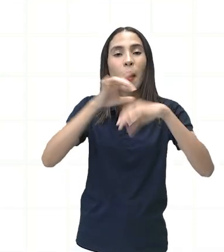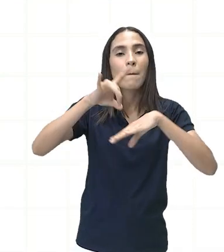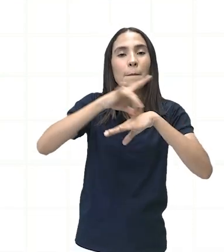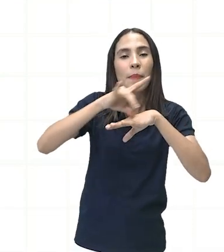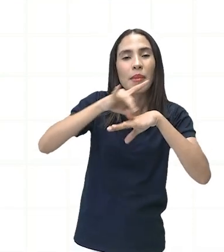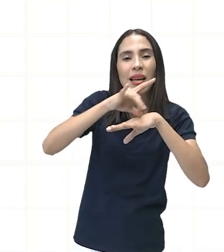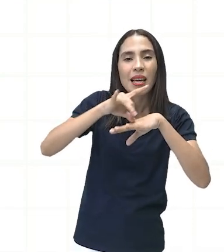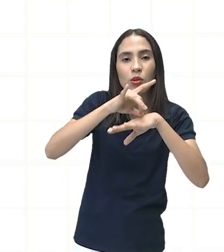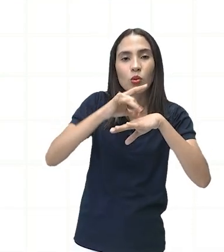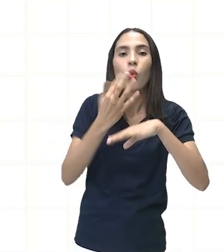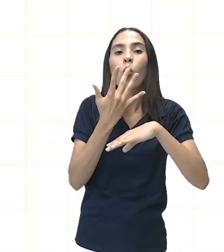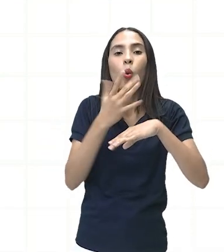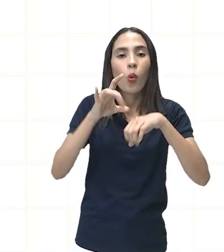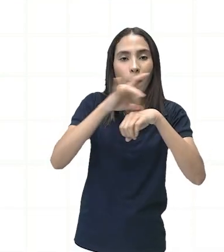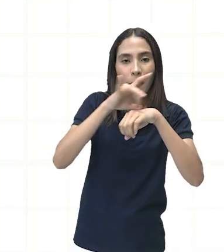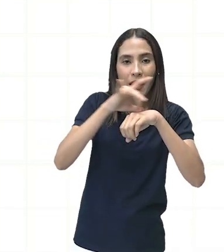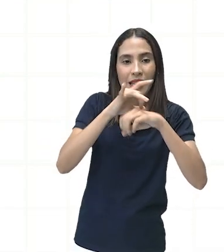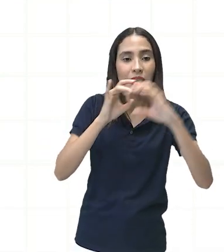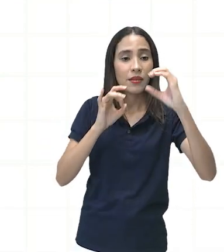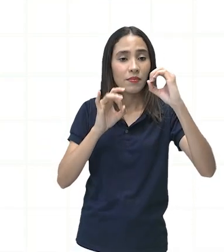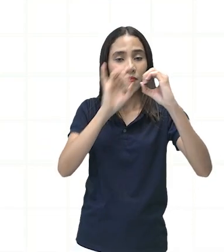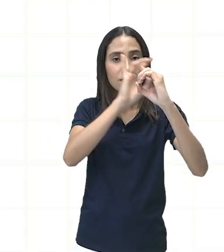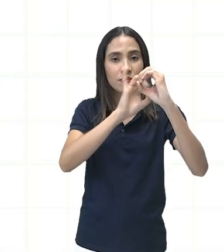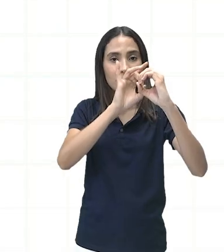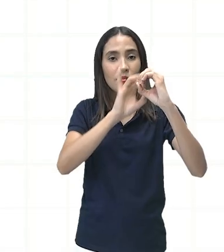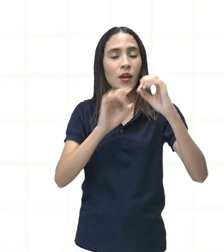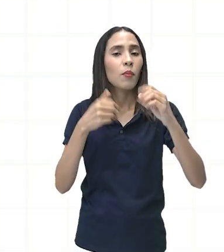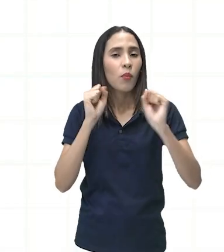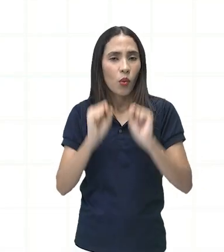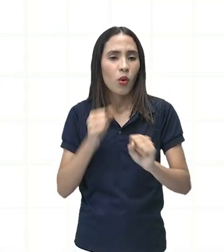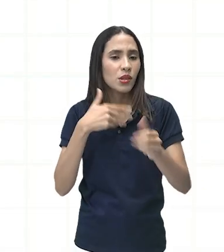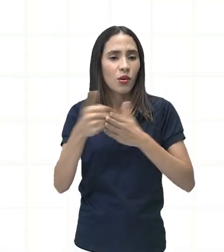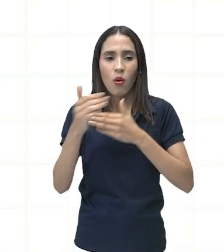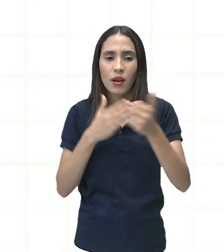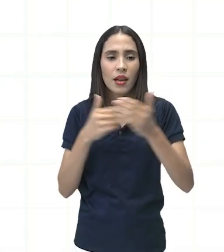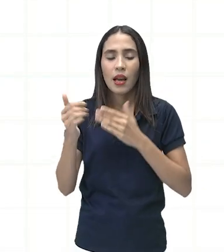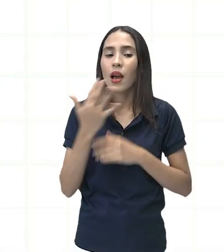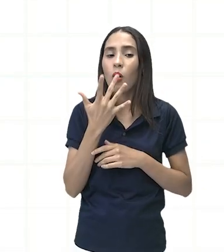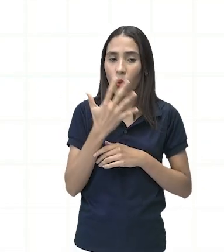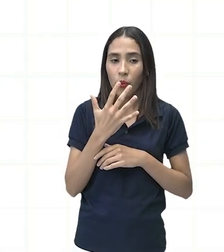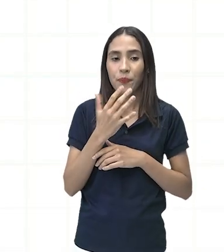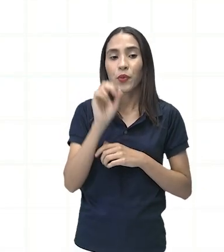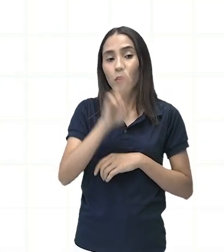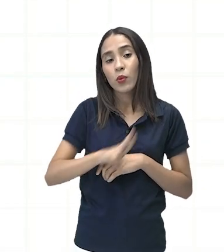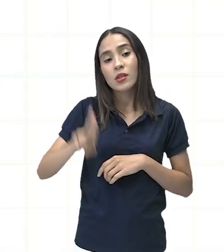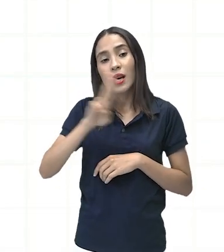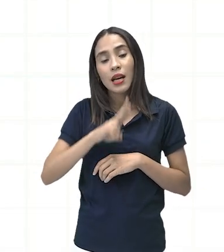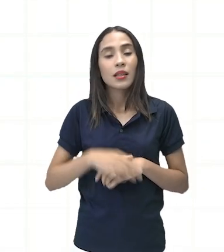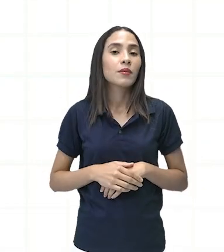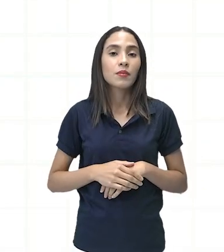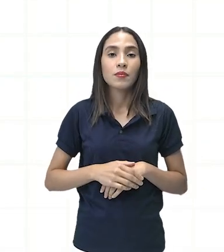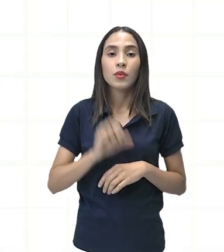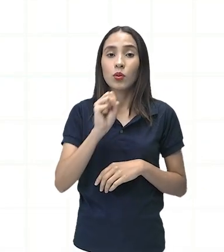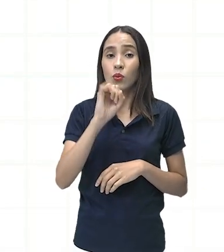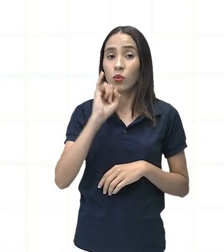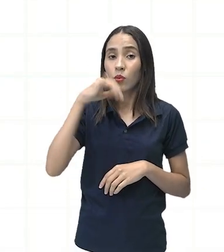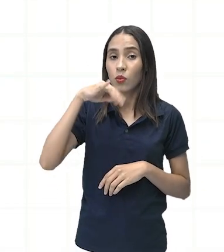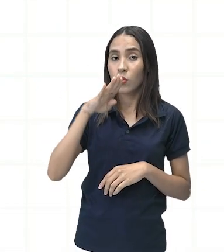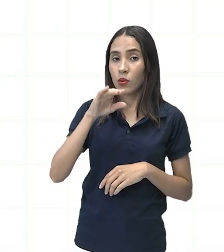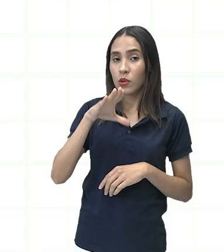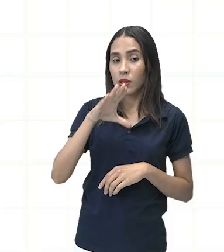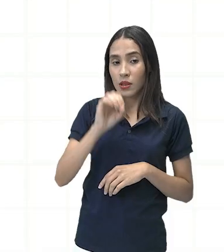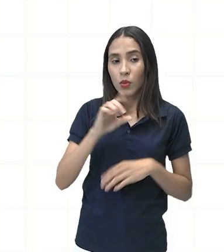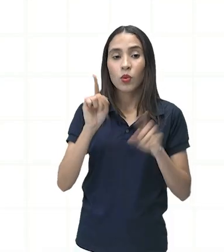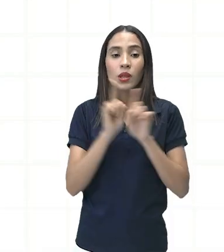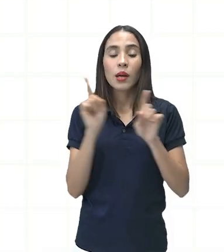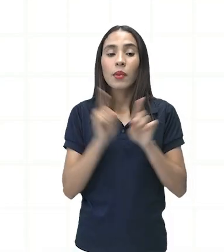vai aparecer um círculo totalmente preenchido por uma cor. Aqui é preto, mas pode ser qualquer cor que esteja sendo utilizado. O símbolo